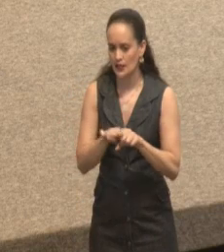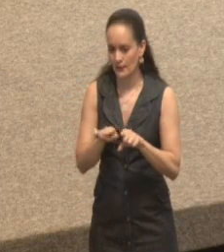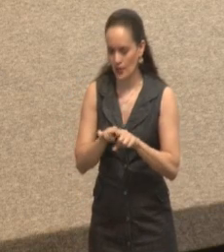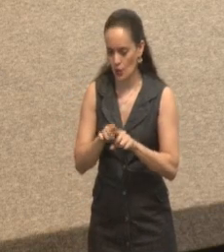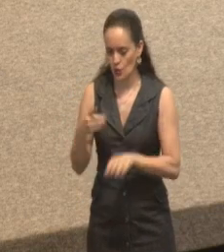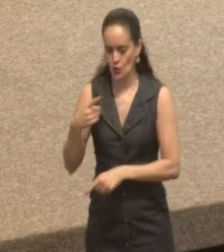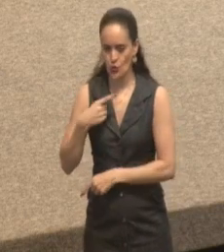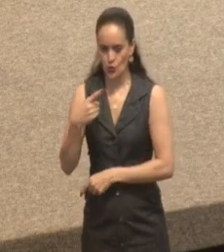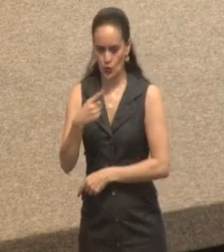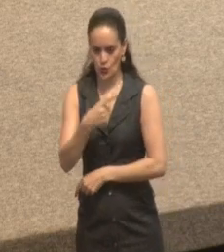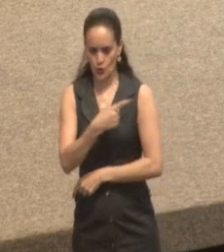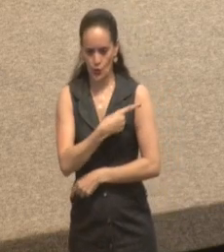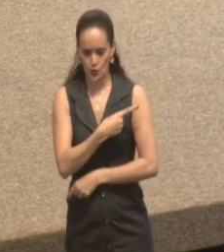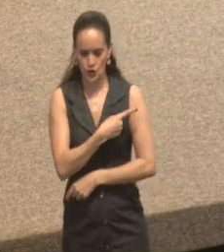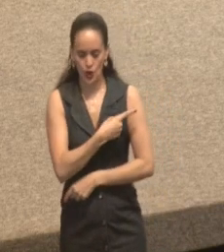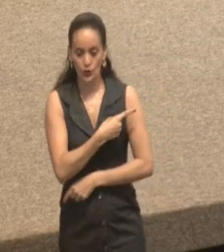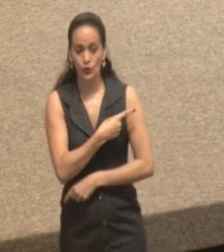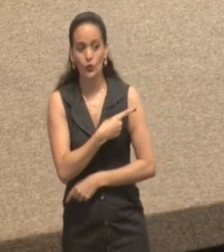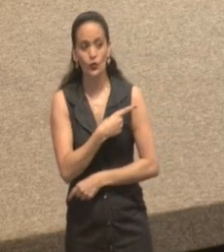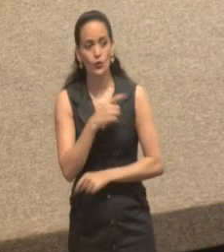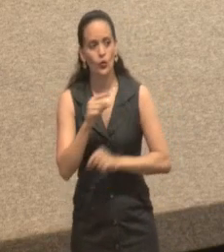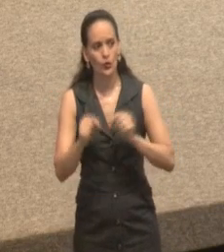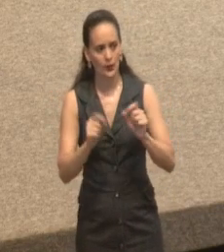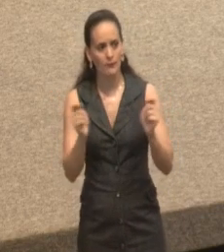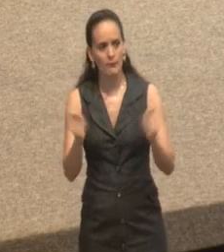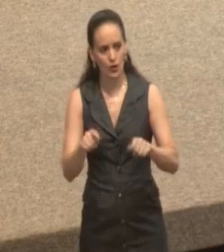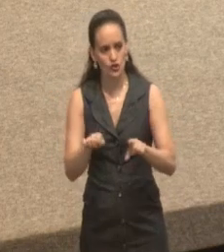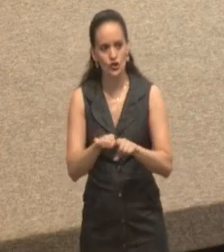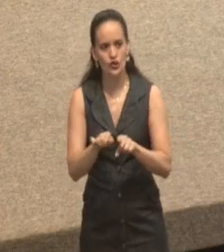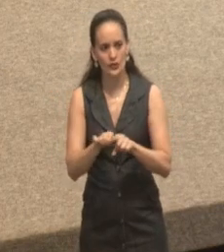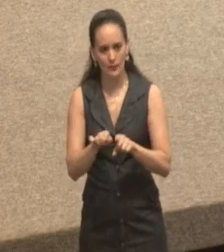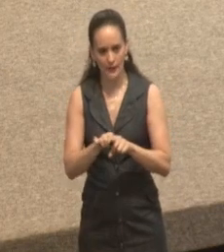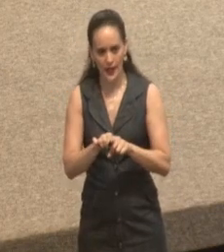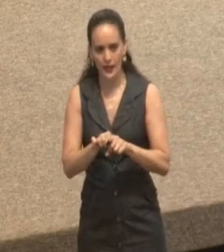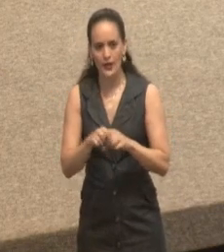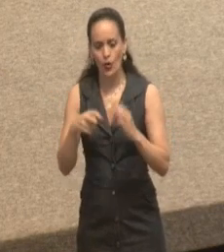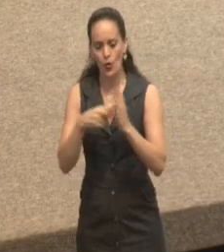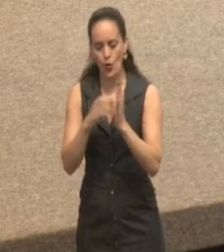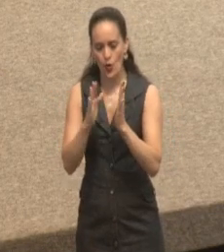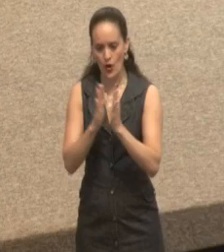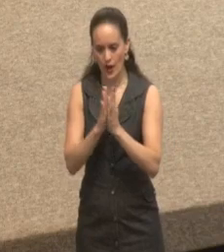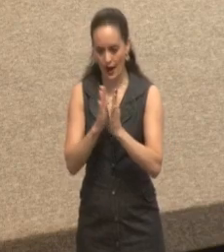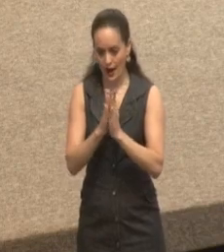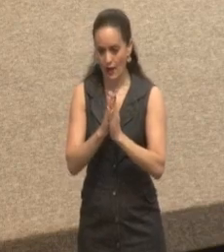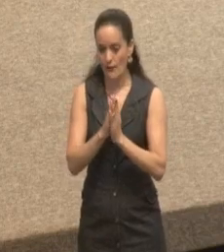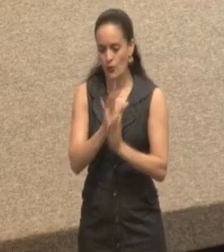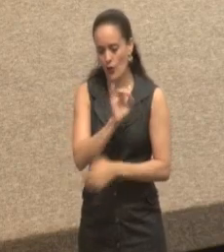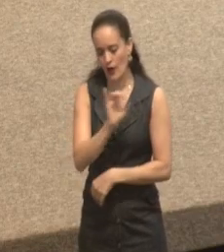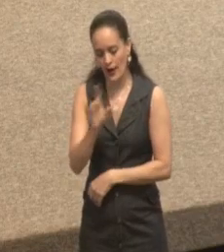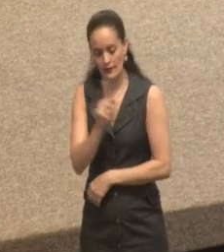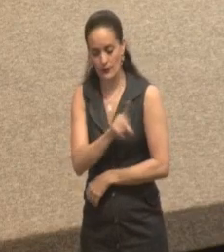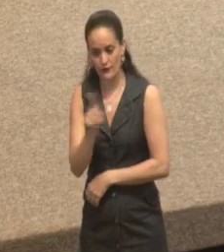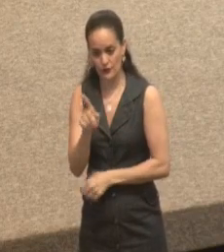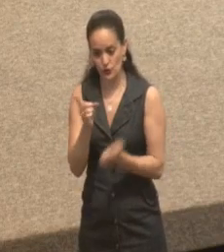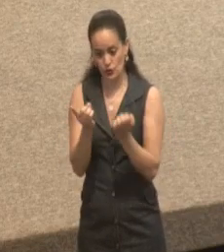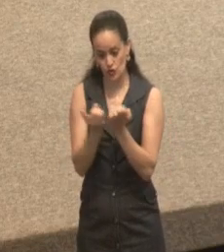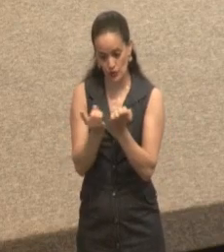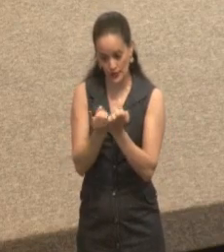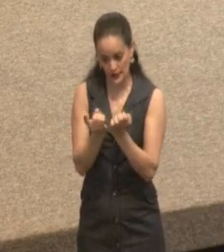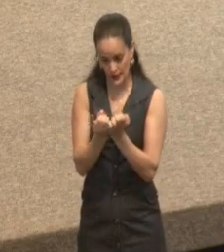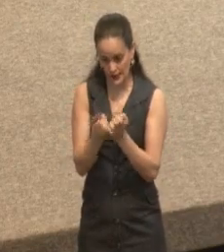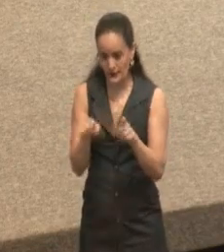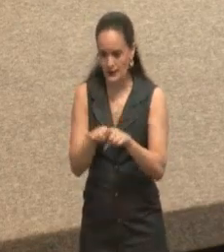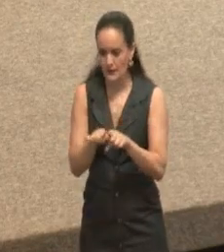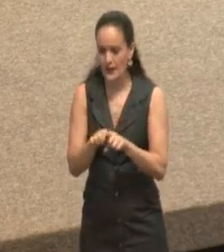for orar no momento de dedicação, por favor, dedique também a vida de todos os nossos professores de EBD. E teremos também